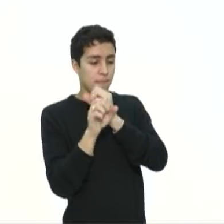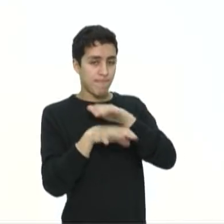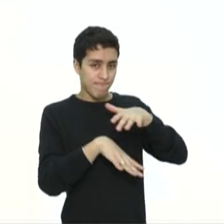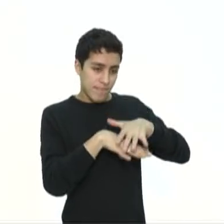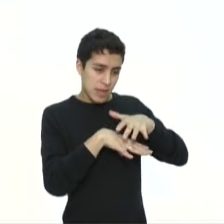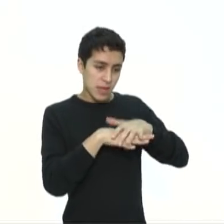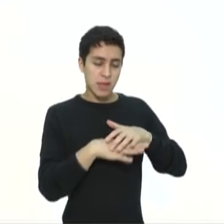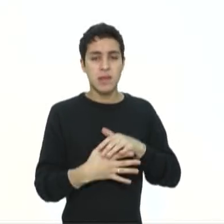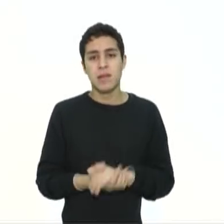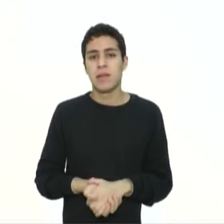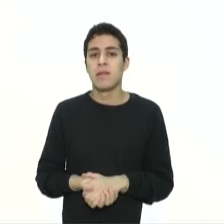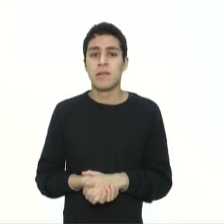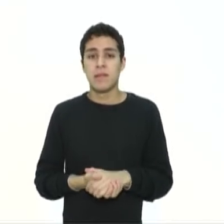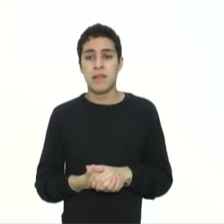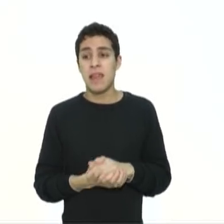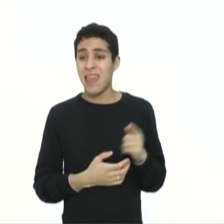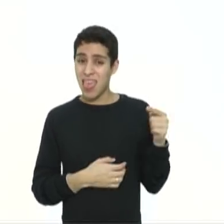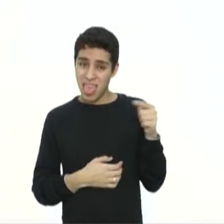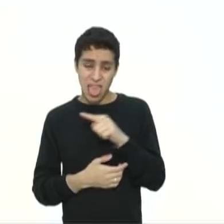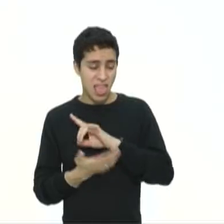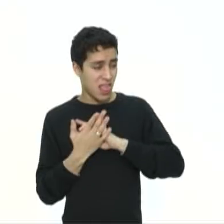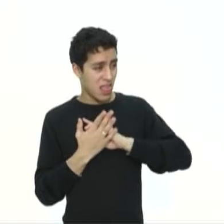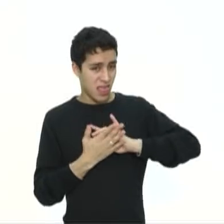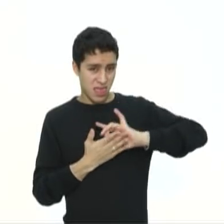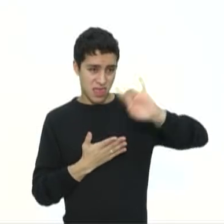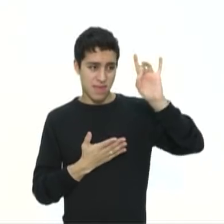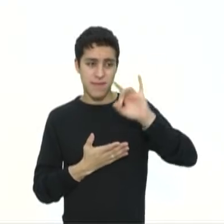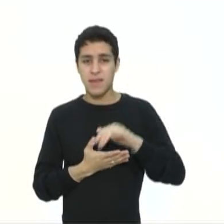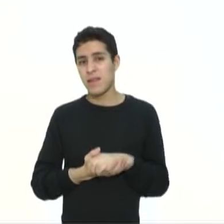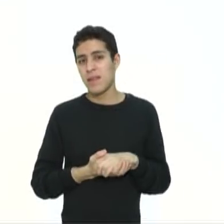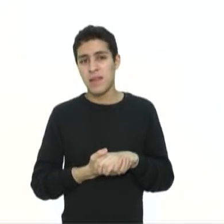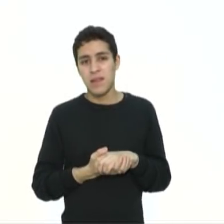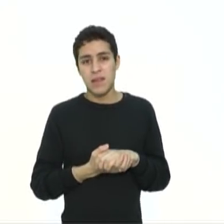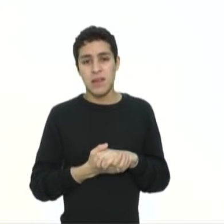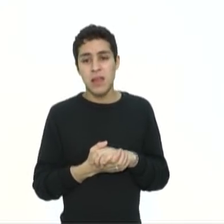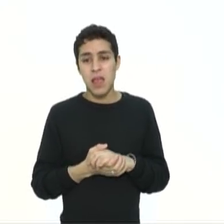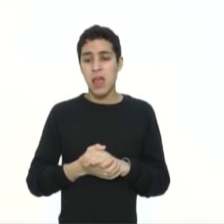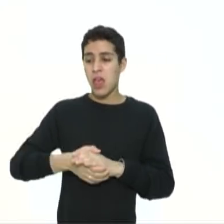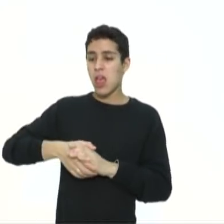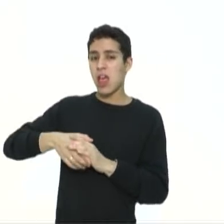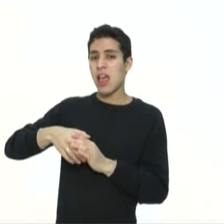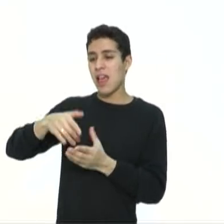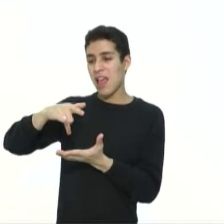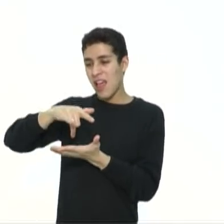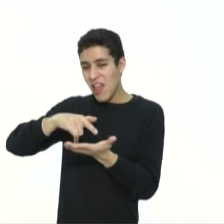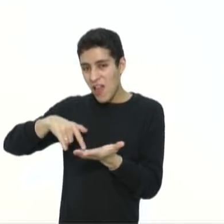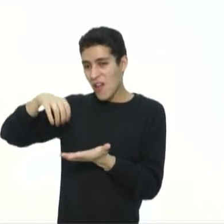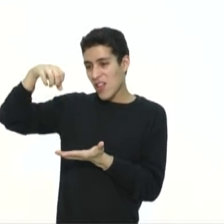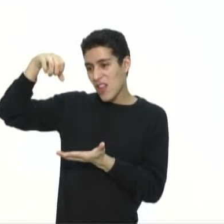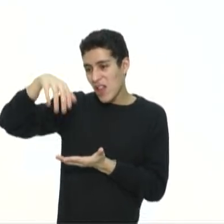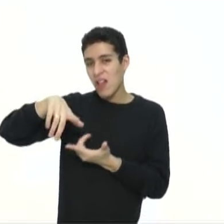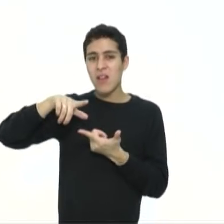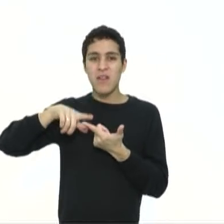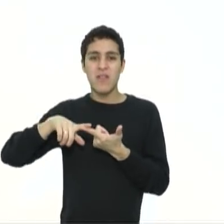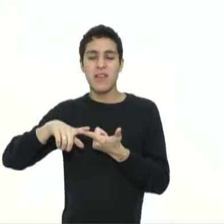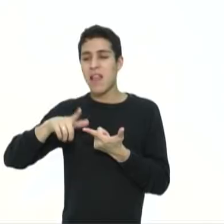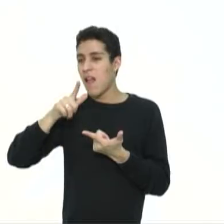matemática. Ele detesta de contas de luz, água, telefone.